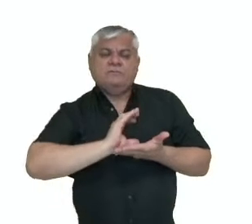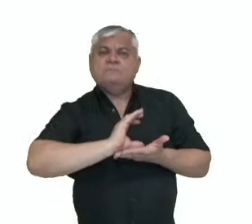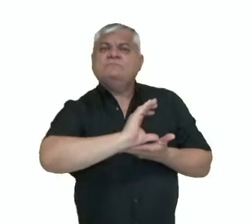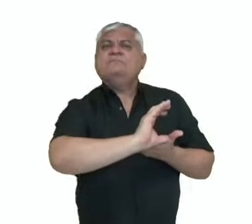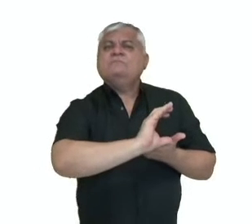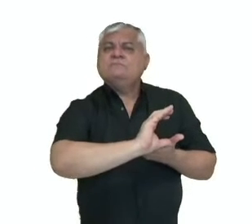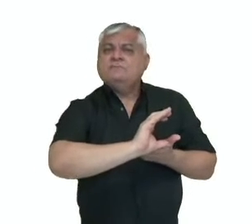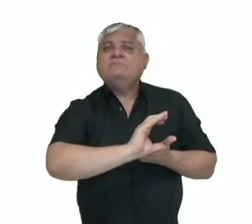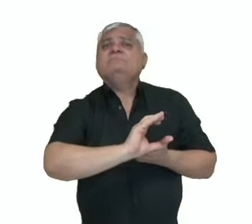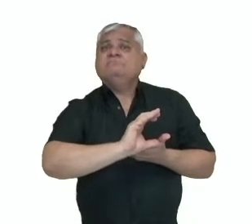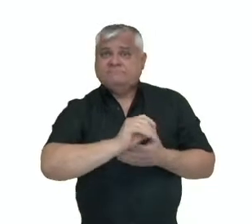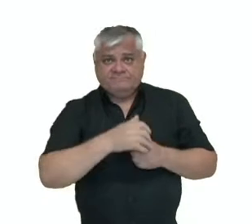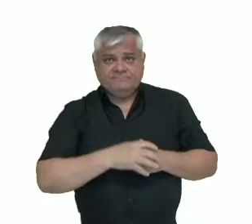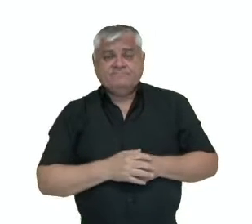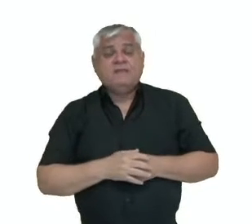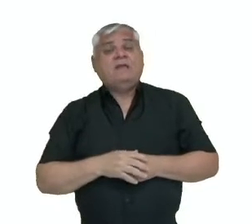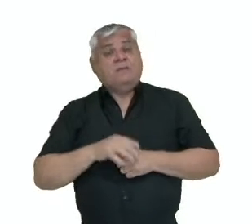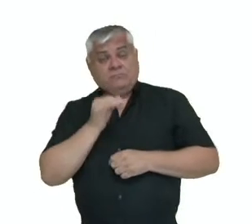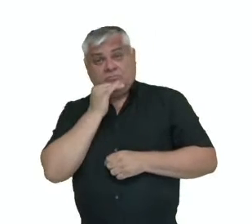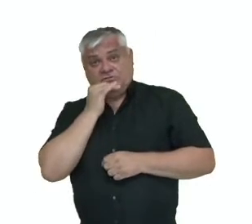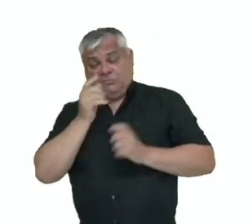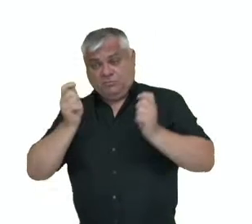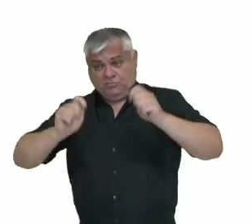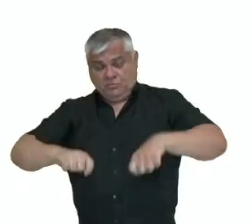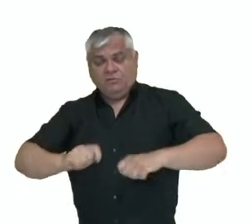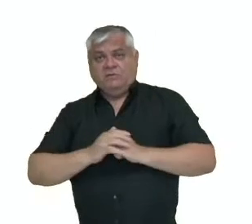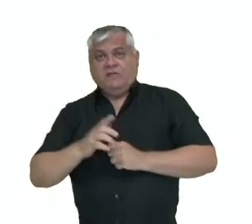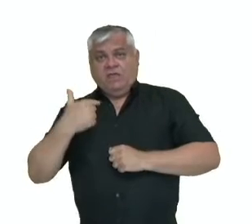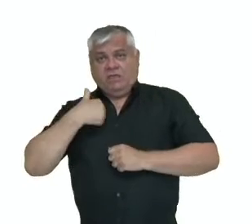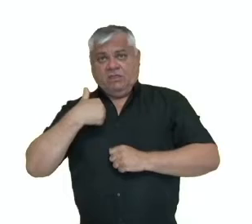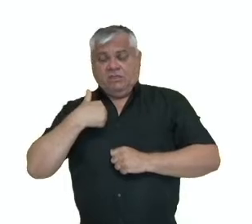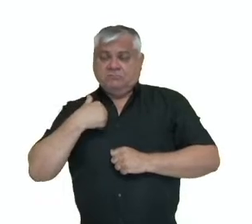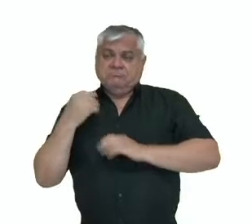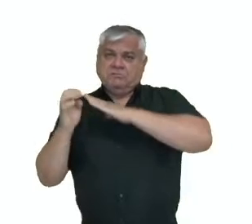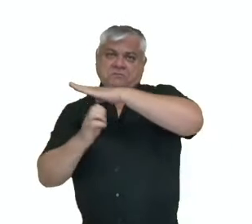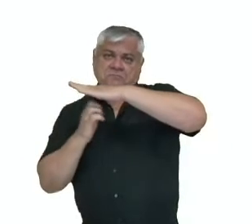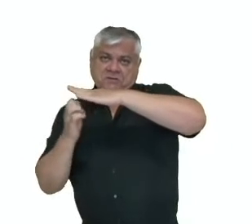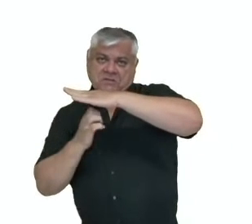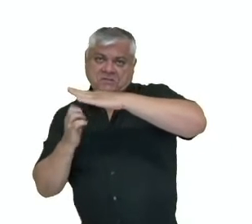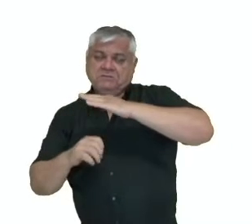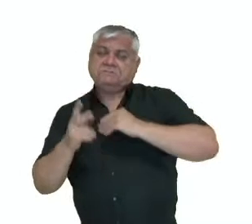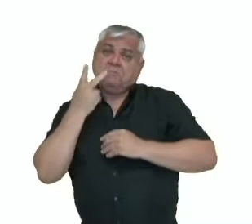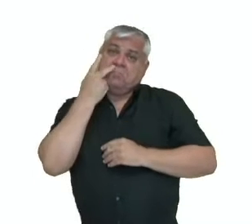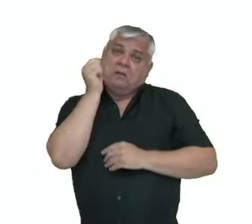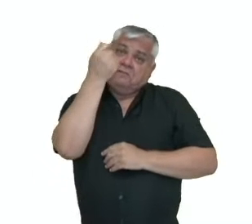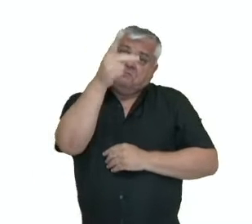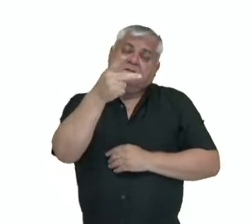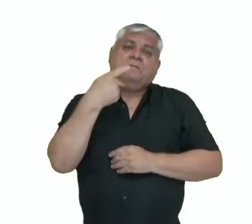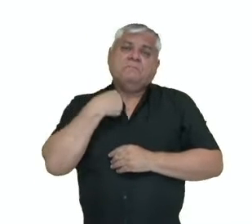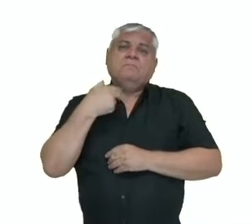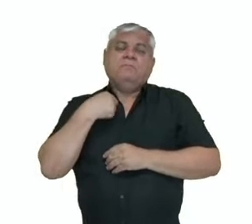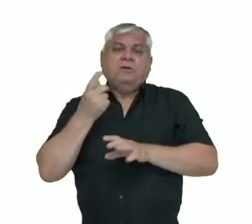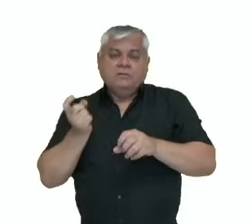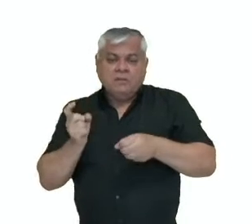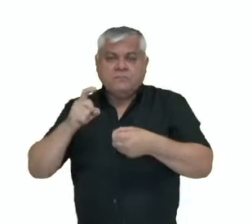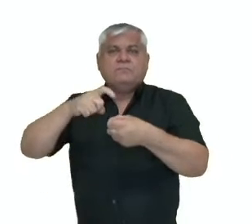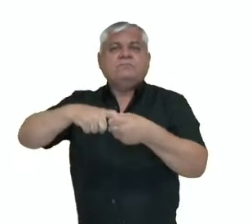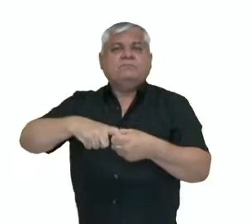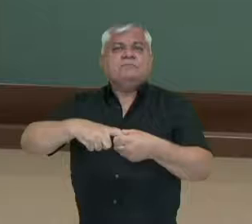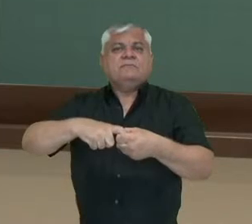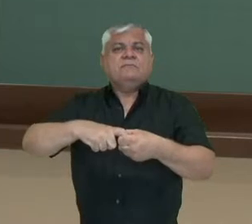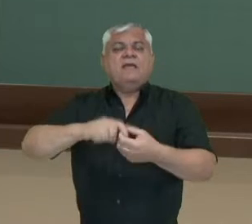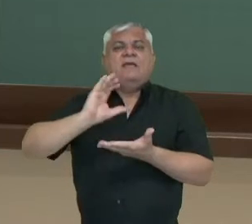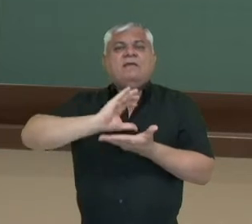em dia, né, aonde você pode, por exemplo, vocês podem, os pais de vocês, fazer parte de uma cooperativa de